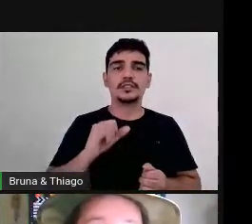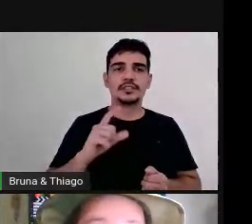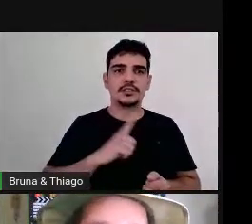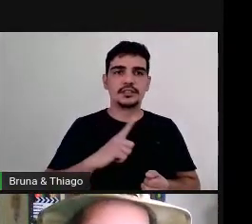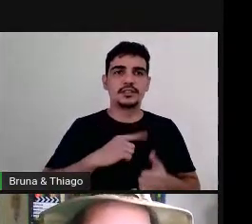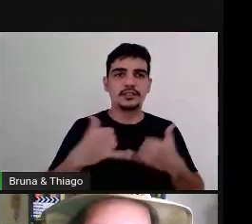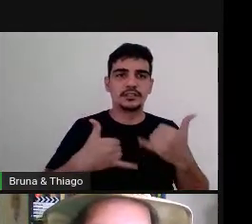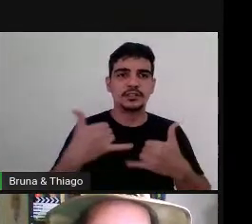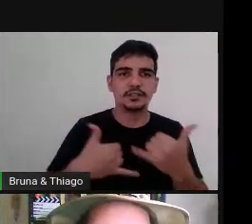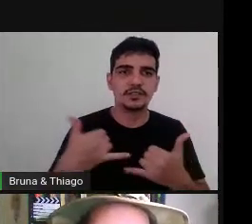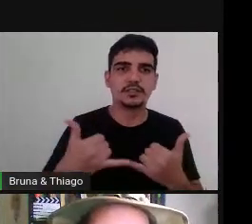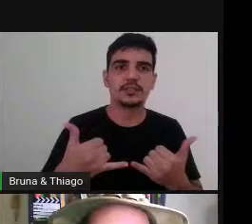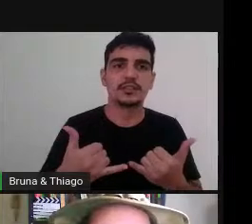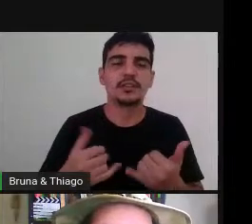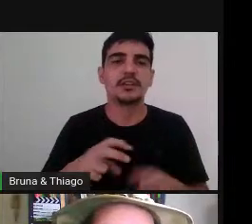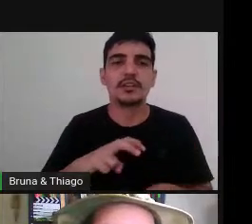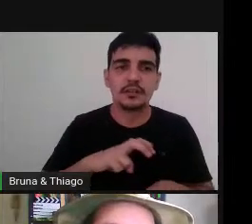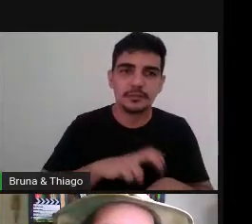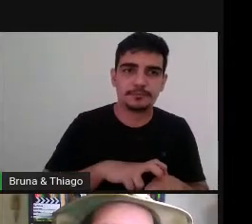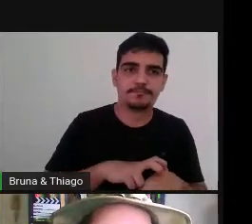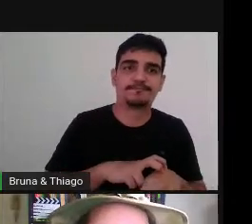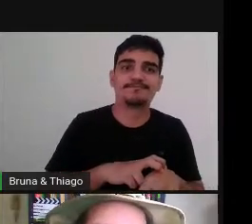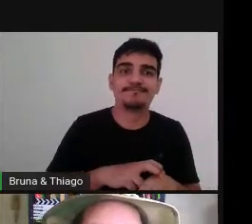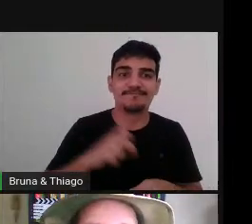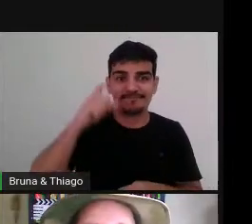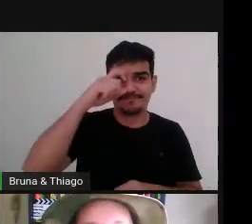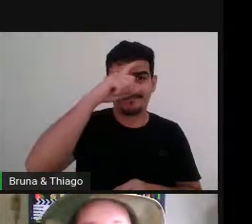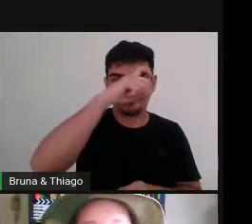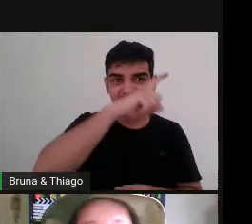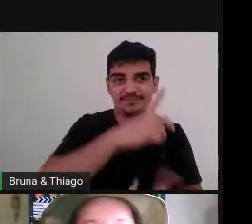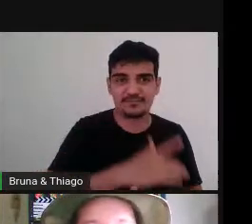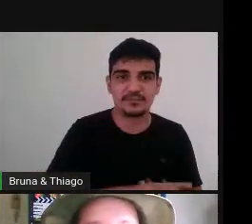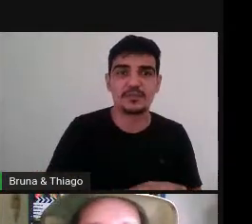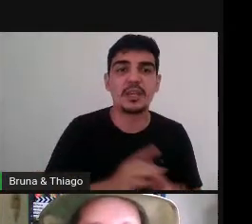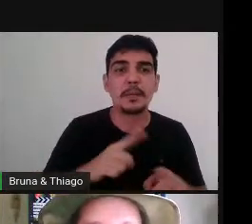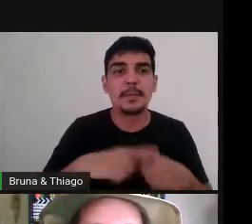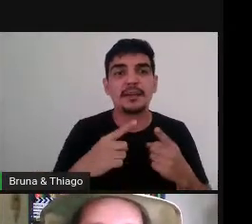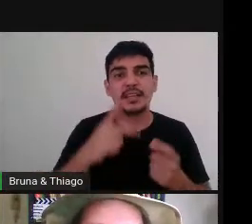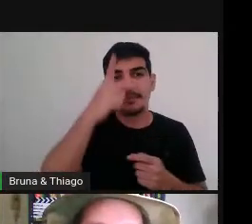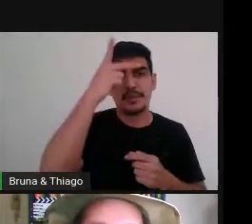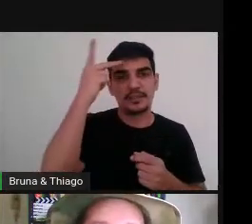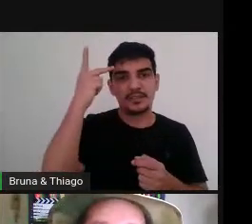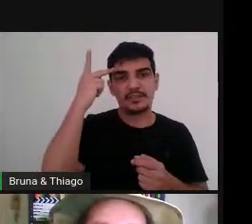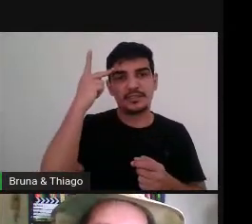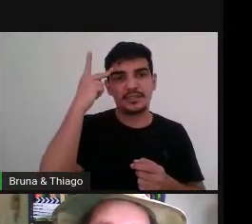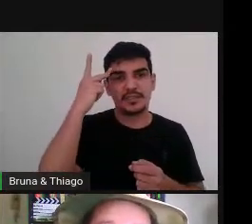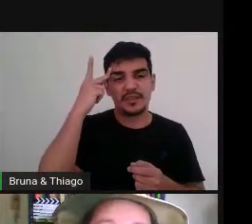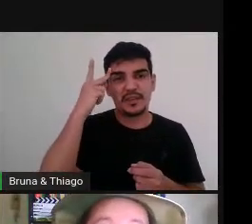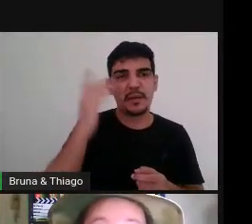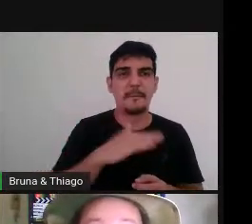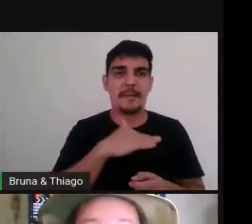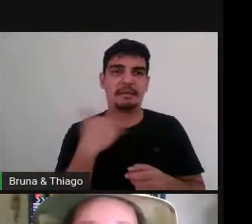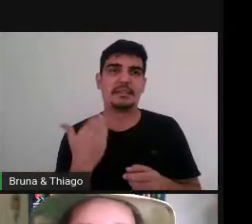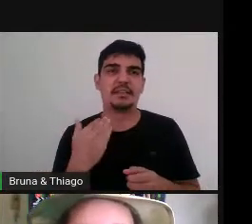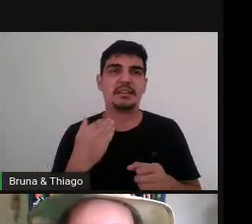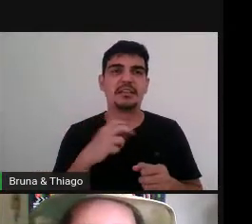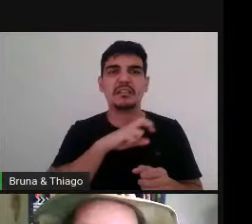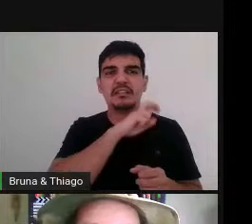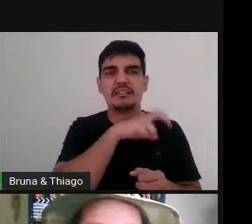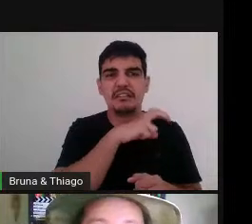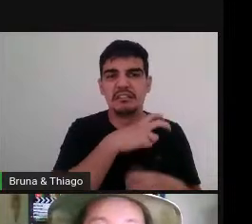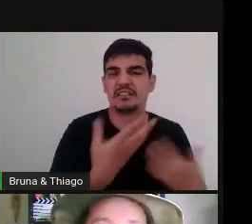ser grave ou gravíssimo. Aí você fala, poxa, mas ele matou a cobra, né? E o impacto ambiental, ele não poderia ter tirado ela daqui? Ele mora num